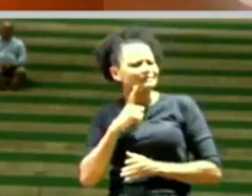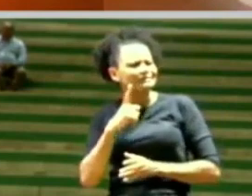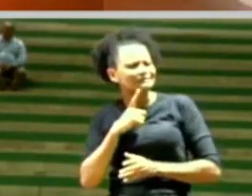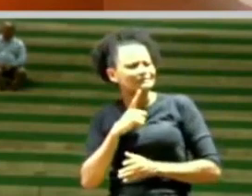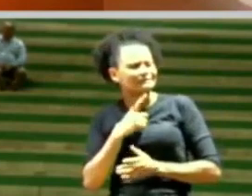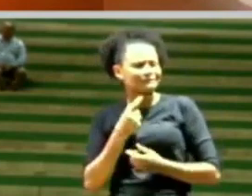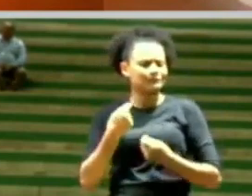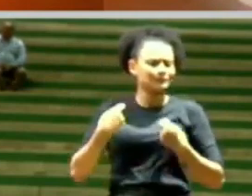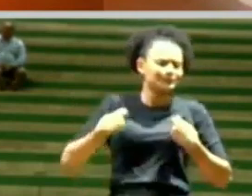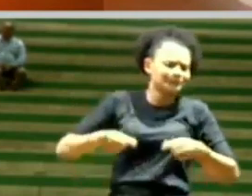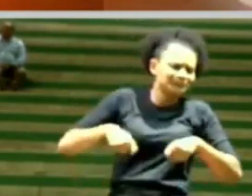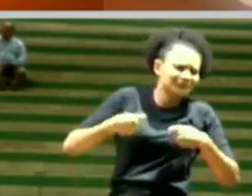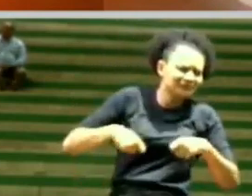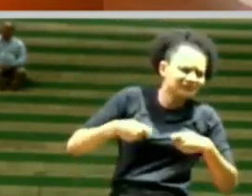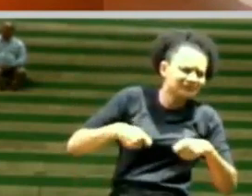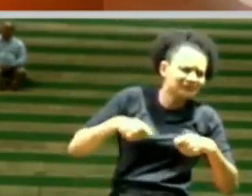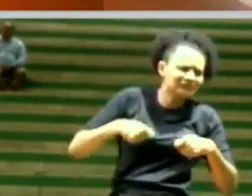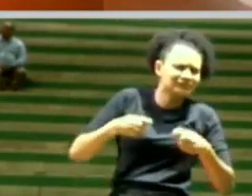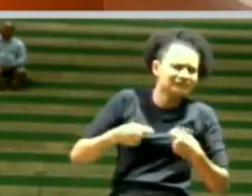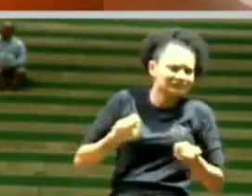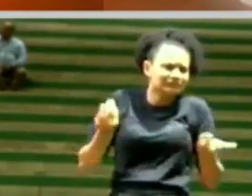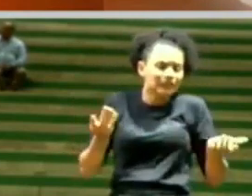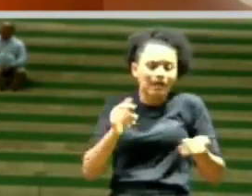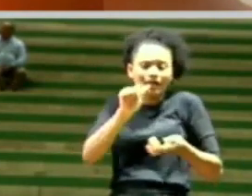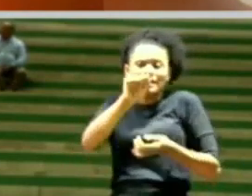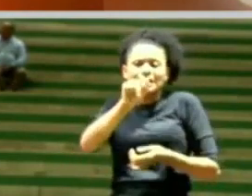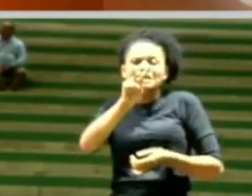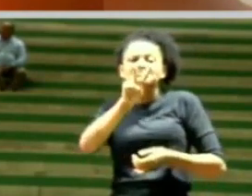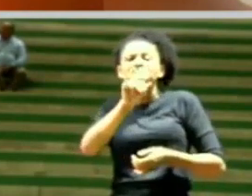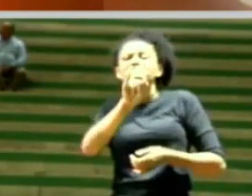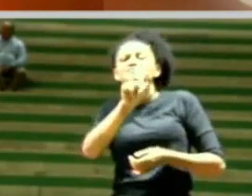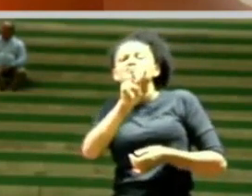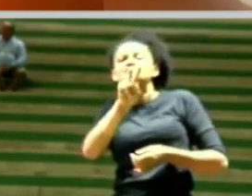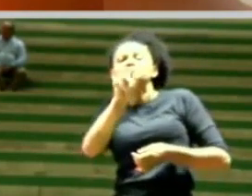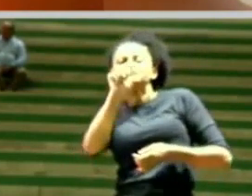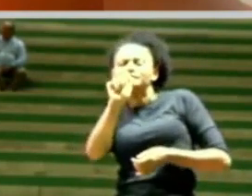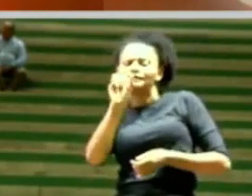ou precisando de um avivamento no Brasil.